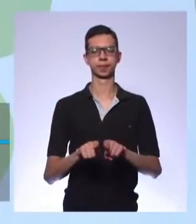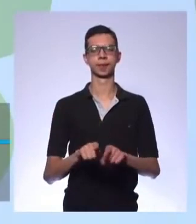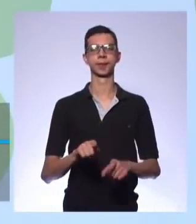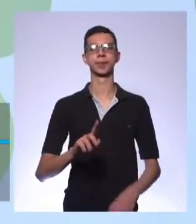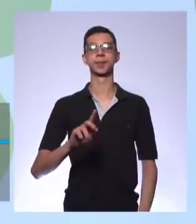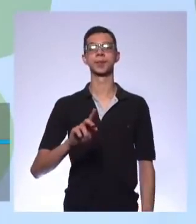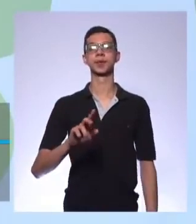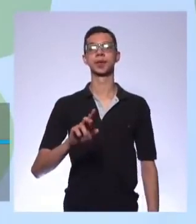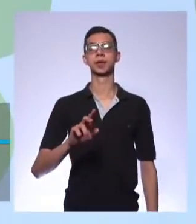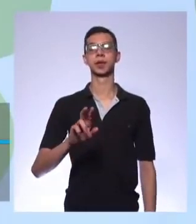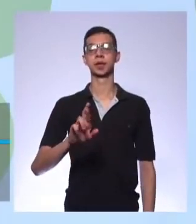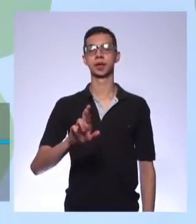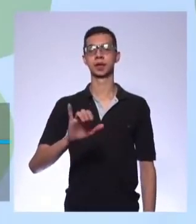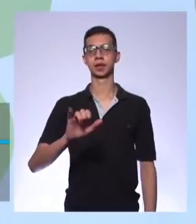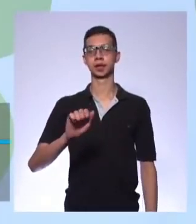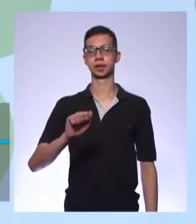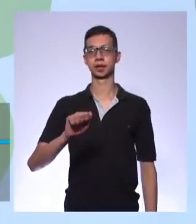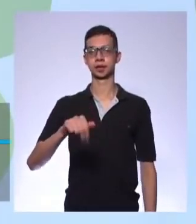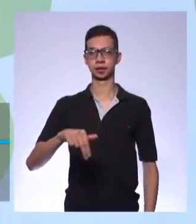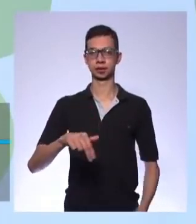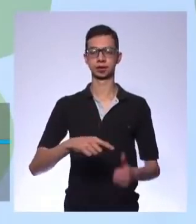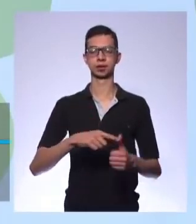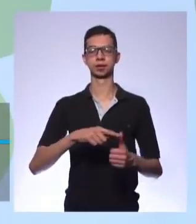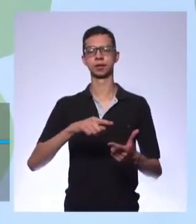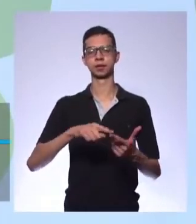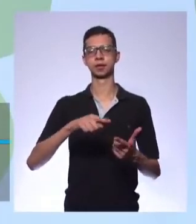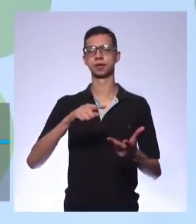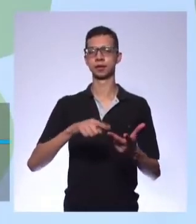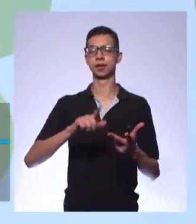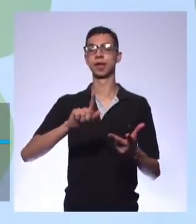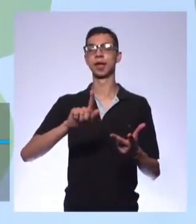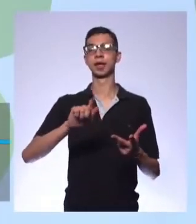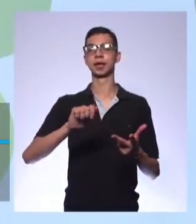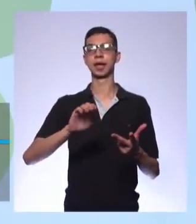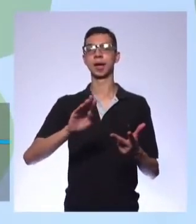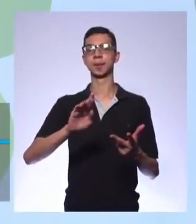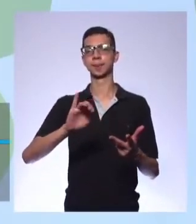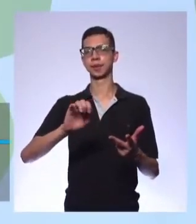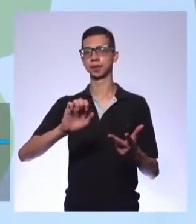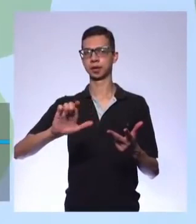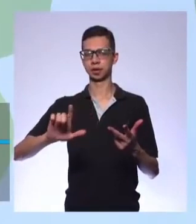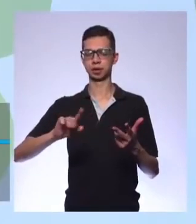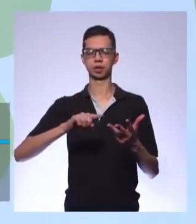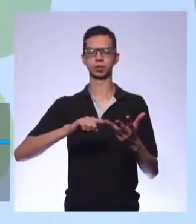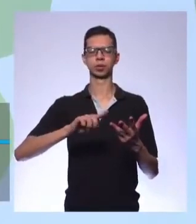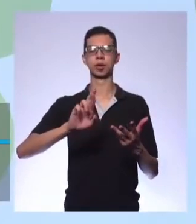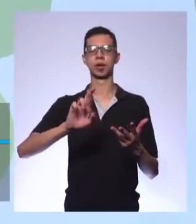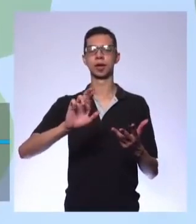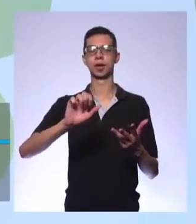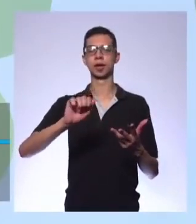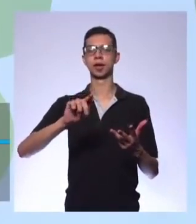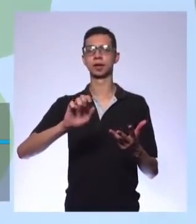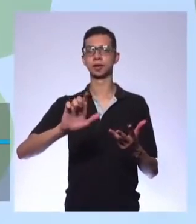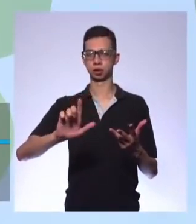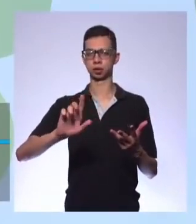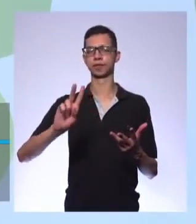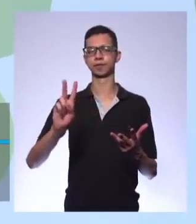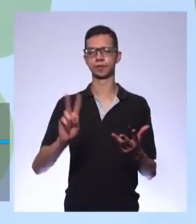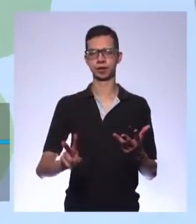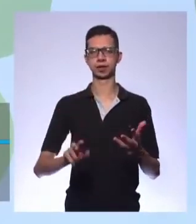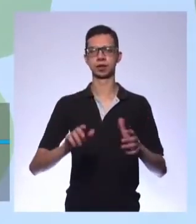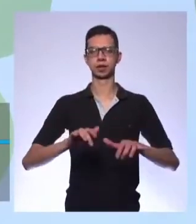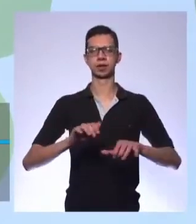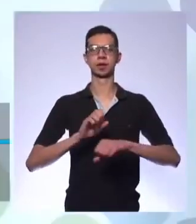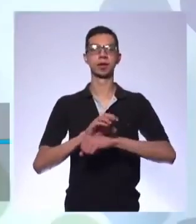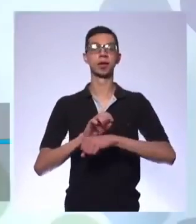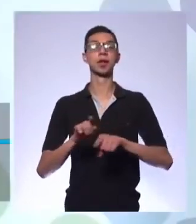o Gabriel, a Raquel, tem vários aqui que escreveram vitaminas e muitos também que escreveram pamonha. Pamonha tem também. Pamonha,